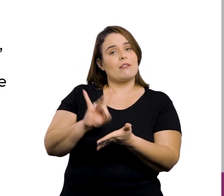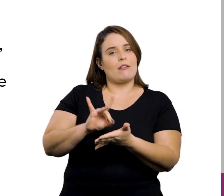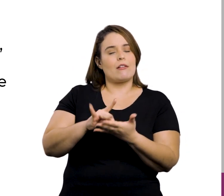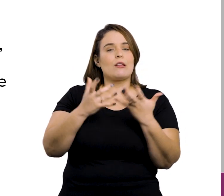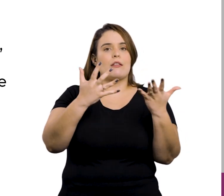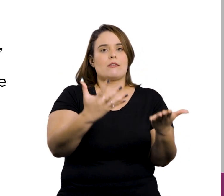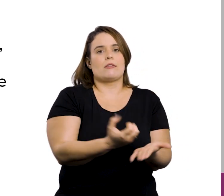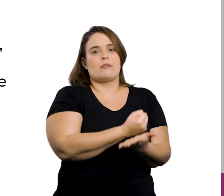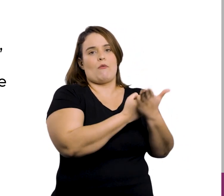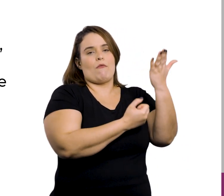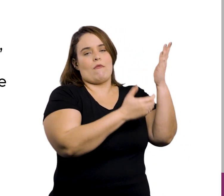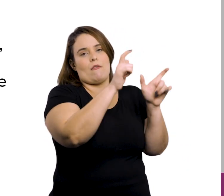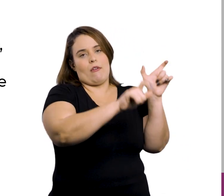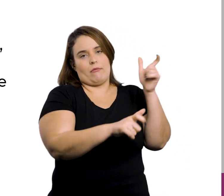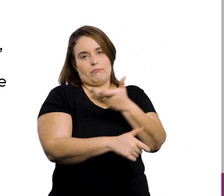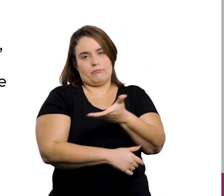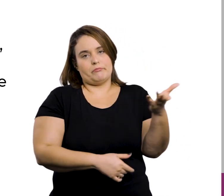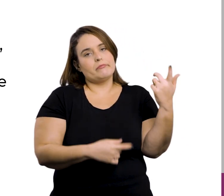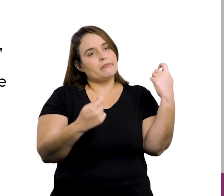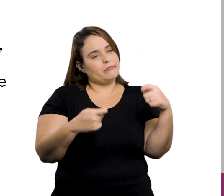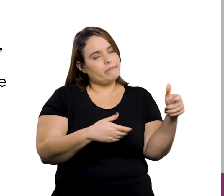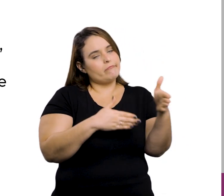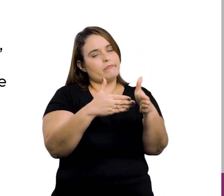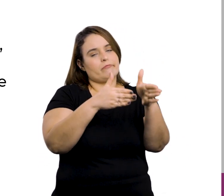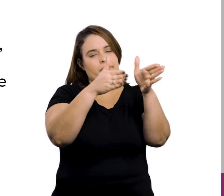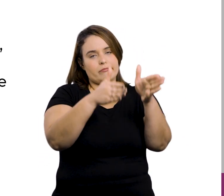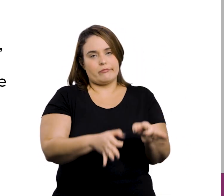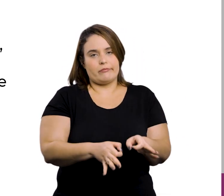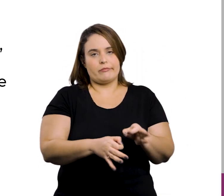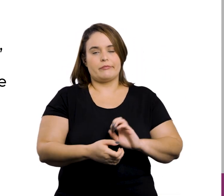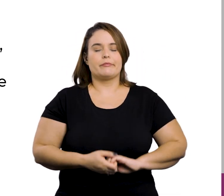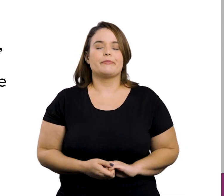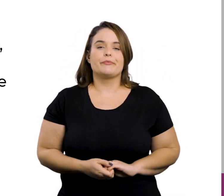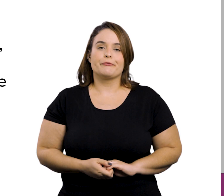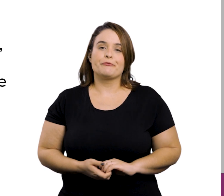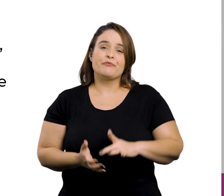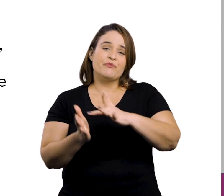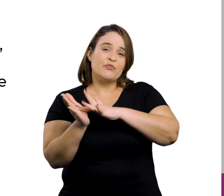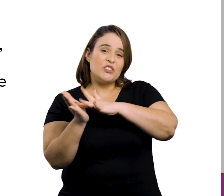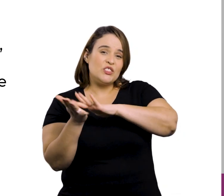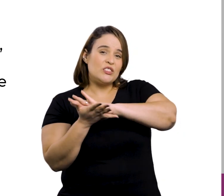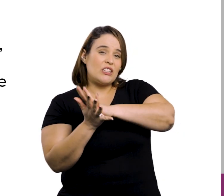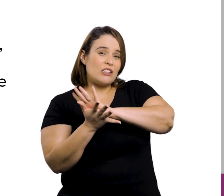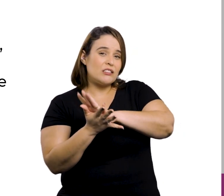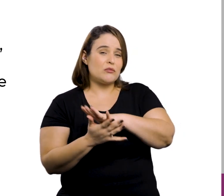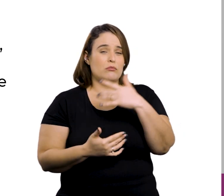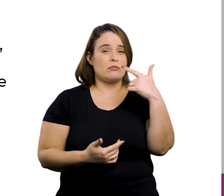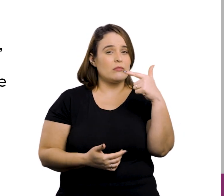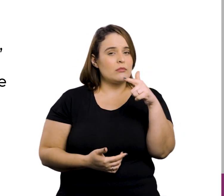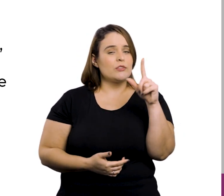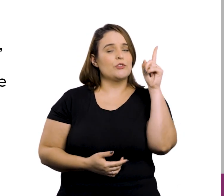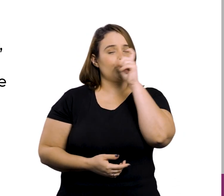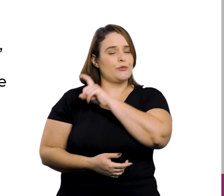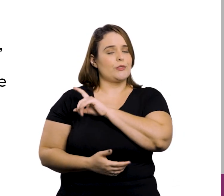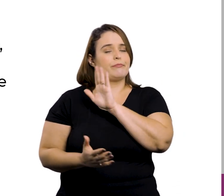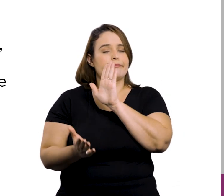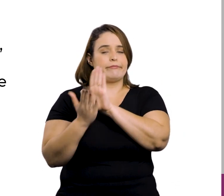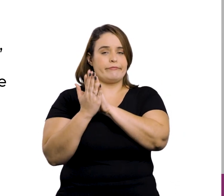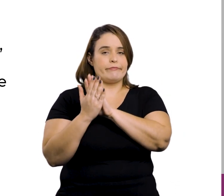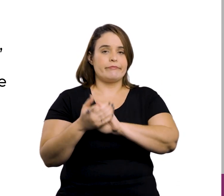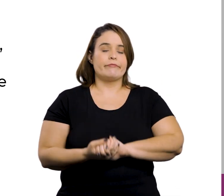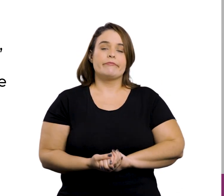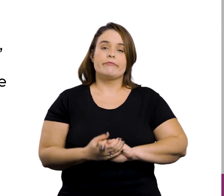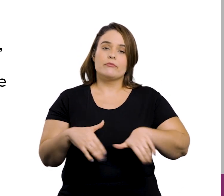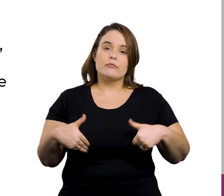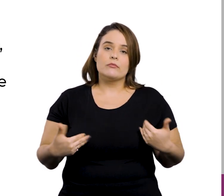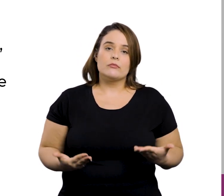quer salvar pessoas que devem trilhar o caminho certo. Fingir que o racismo não existe dificulta seu enfrentamento.